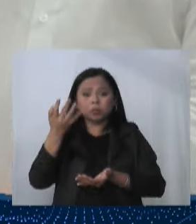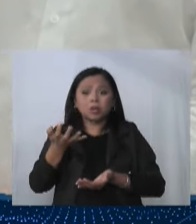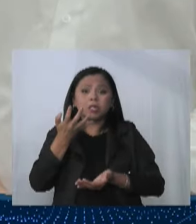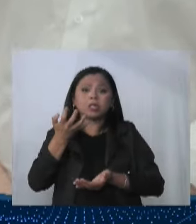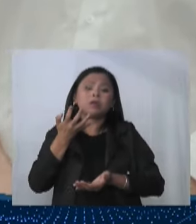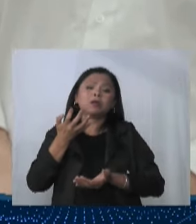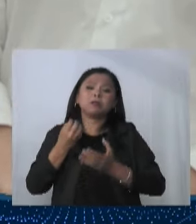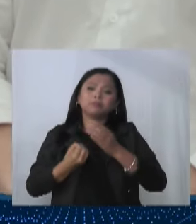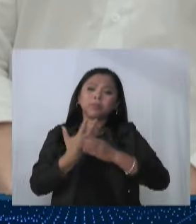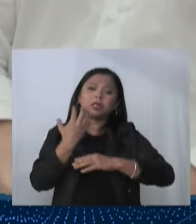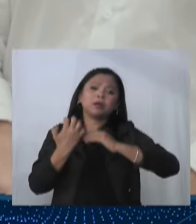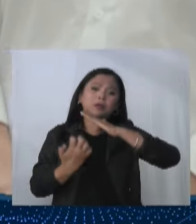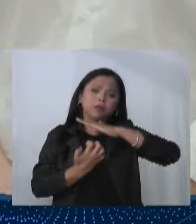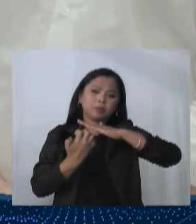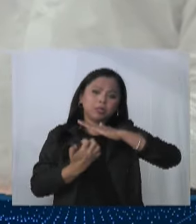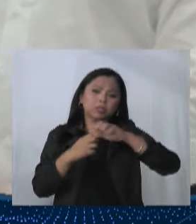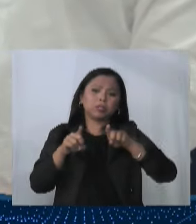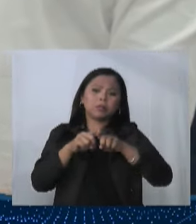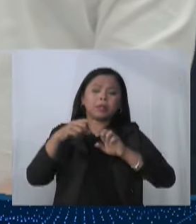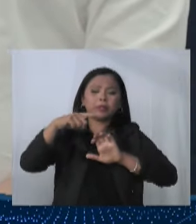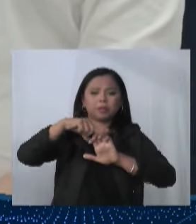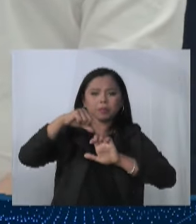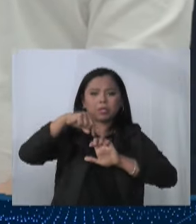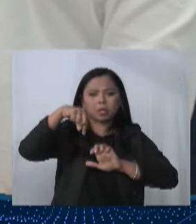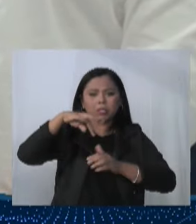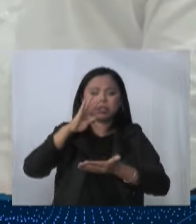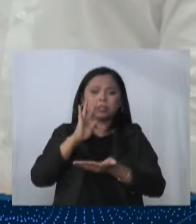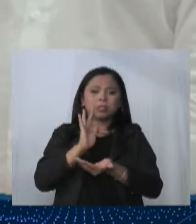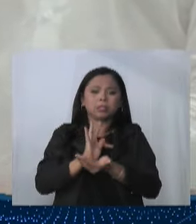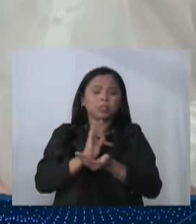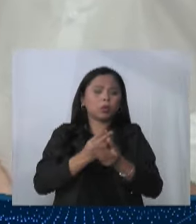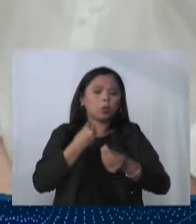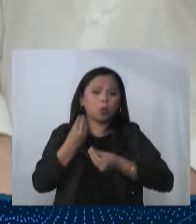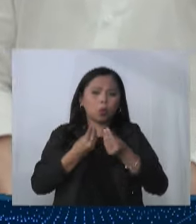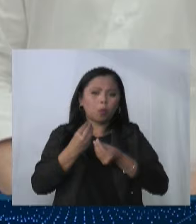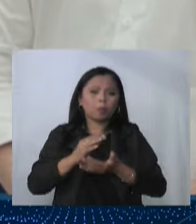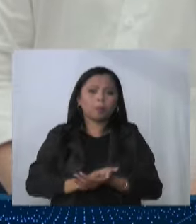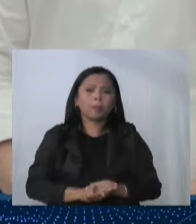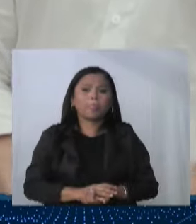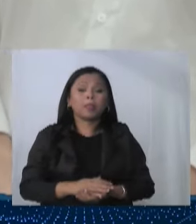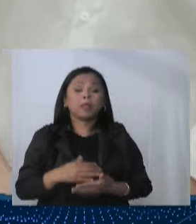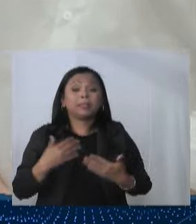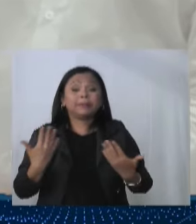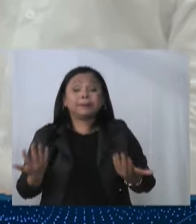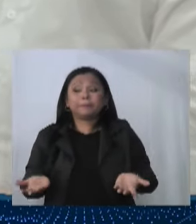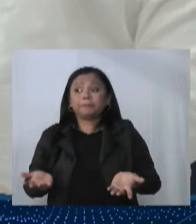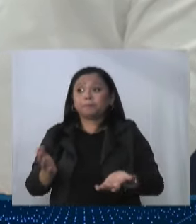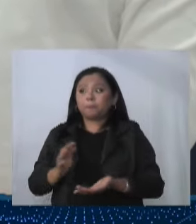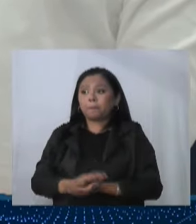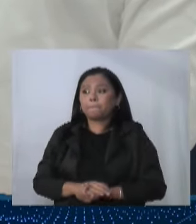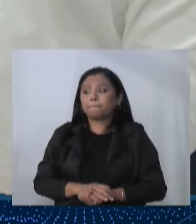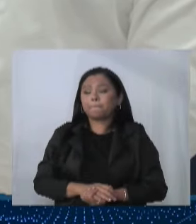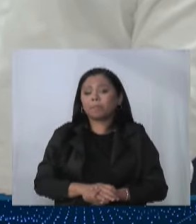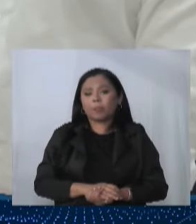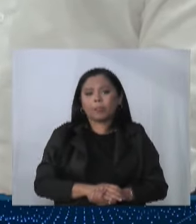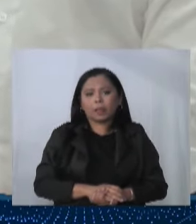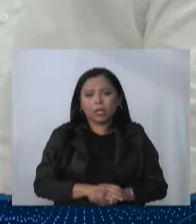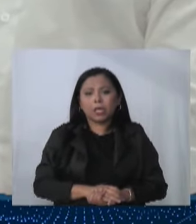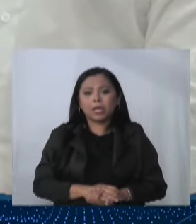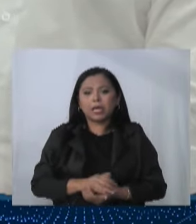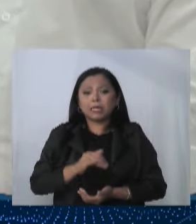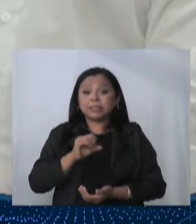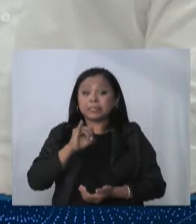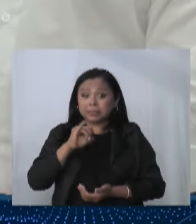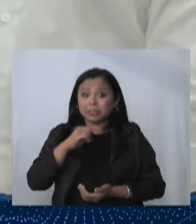emprego na cidade? Fábio, é uma questão que, a partir do momento que a gente chegar à frente da